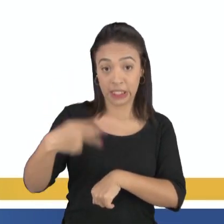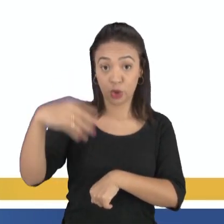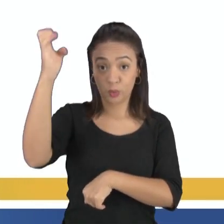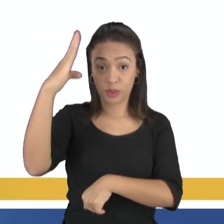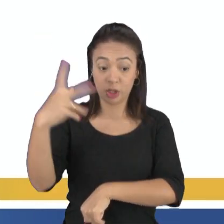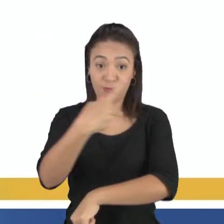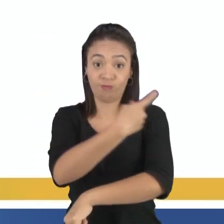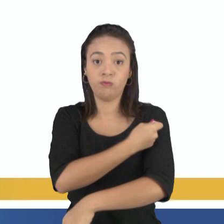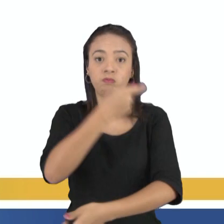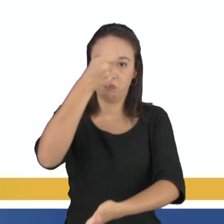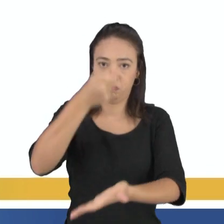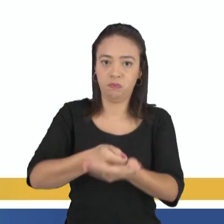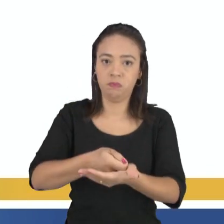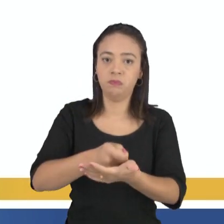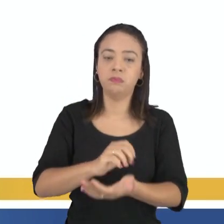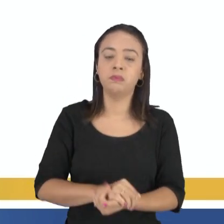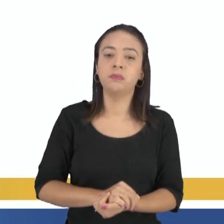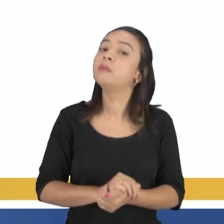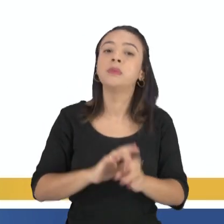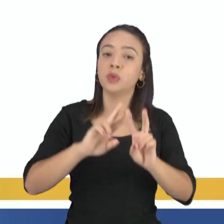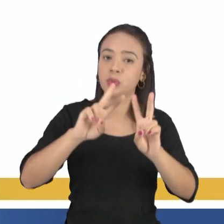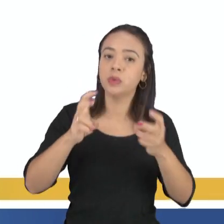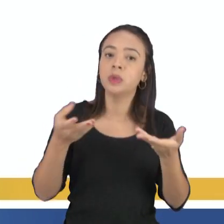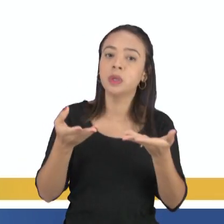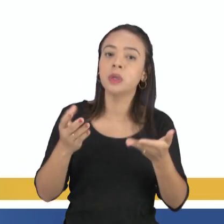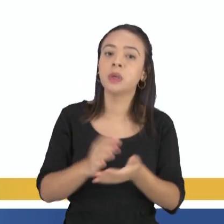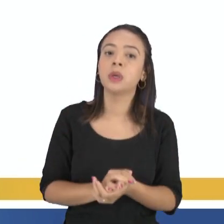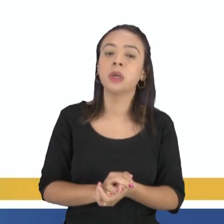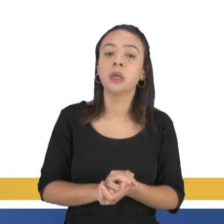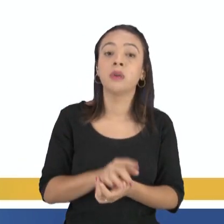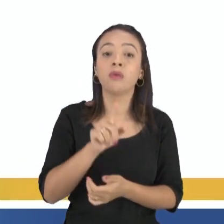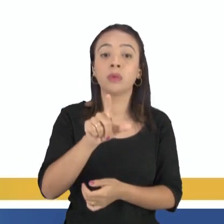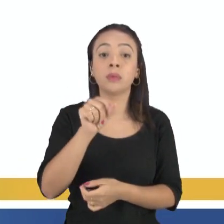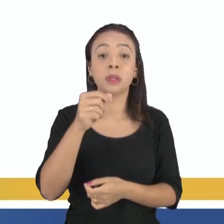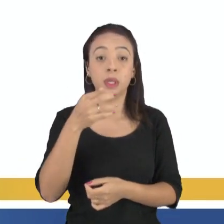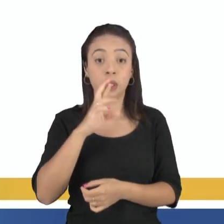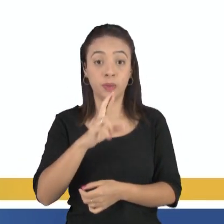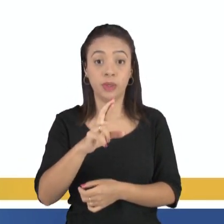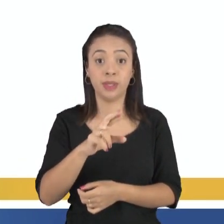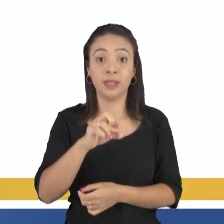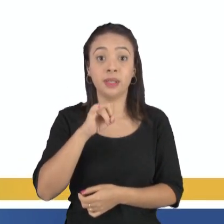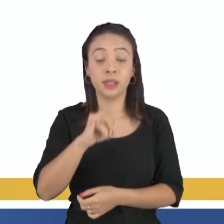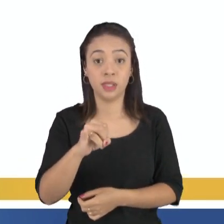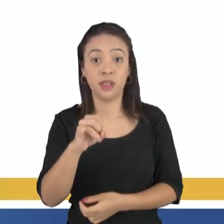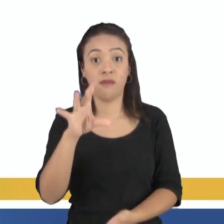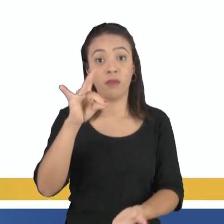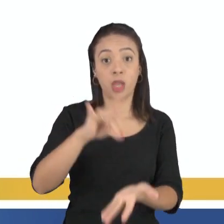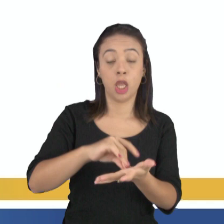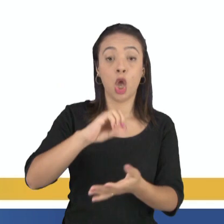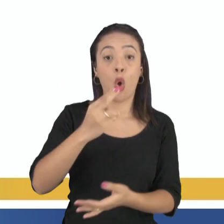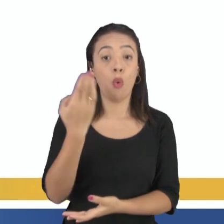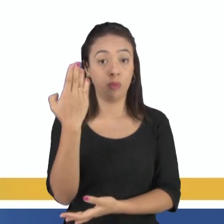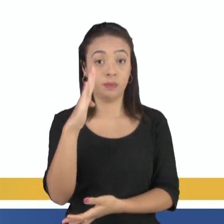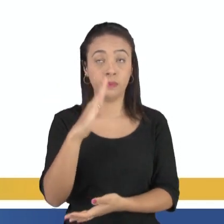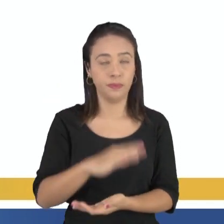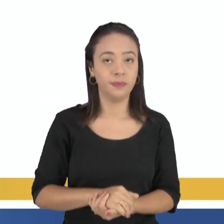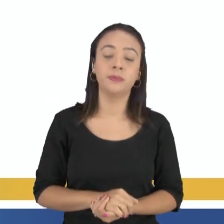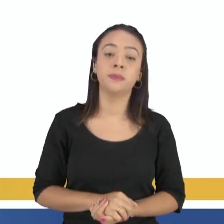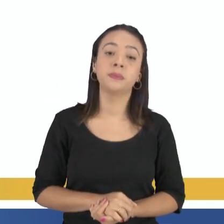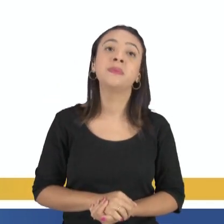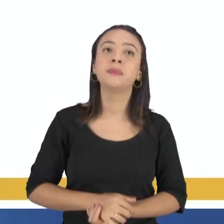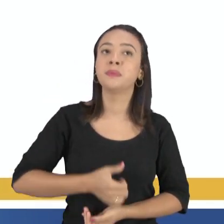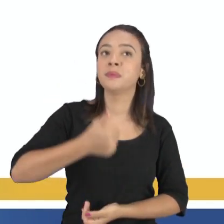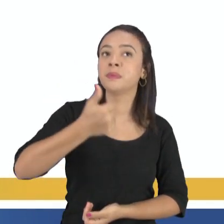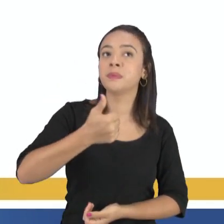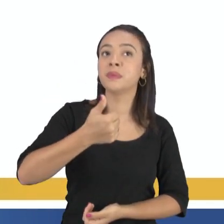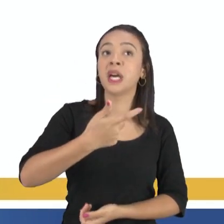obrigatória no Brasil. Com relação ao assunto, identifique como verdadeiras ou falsas as seguintes afirmações.